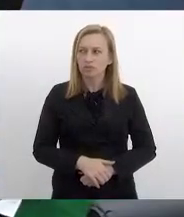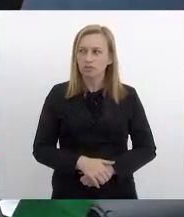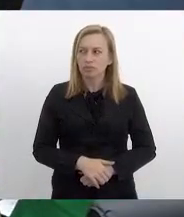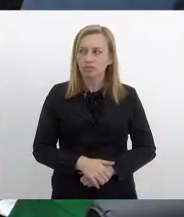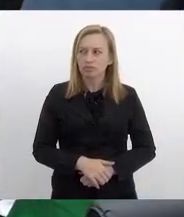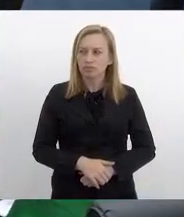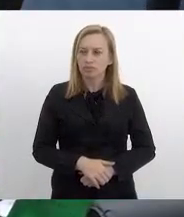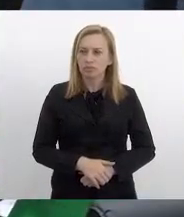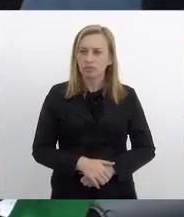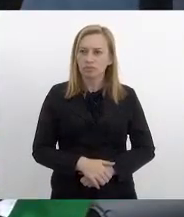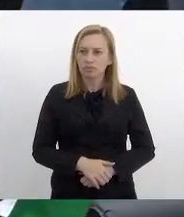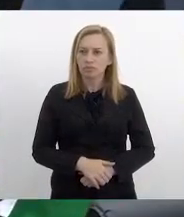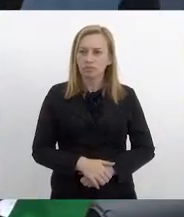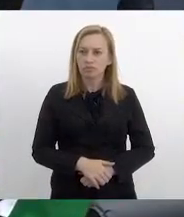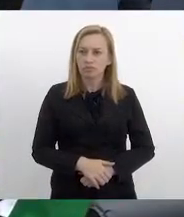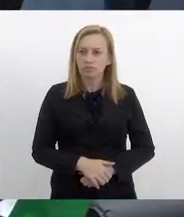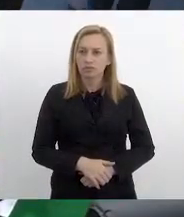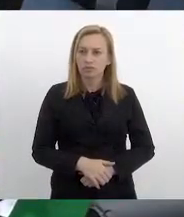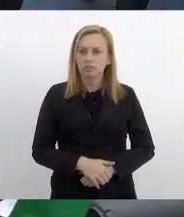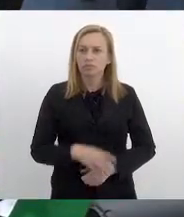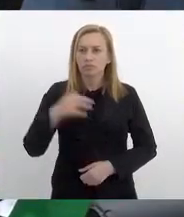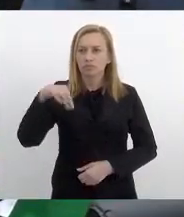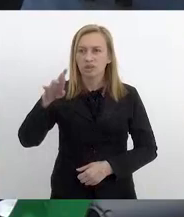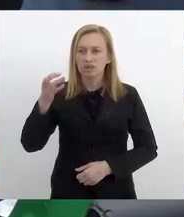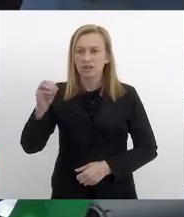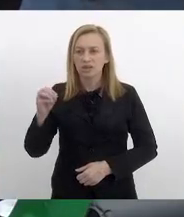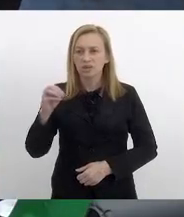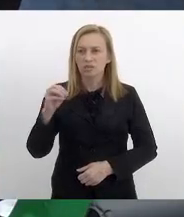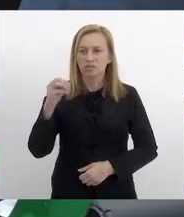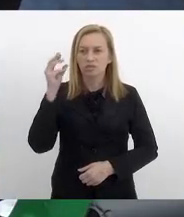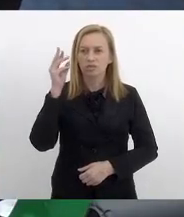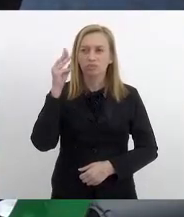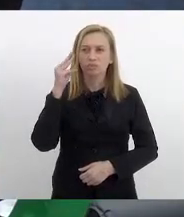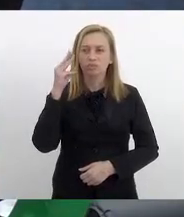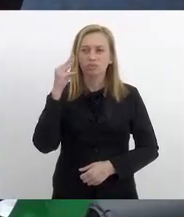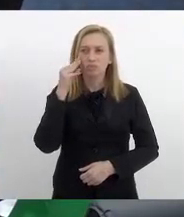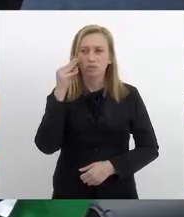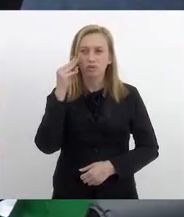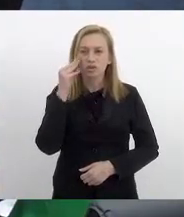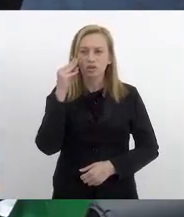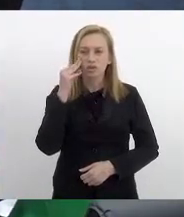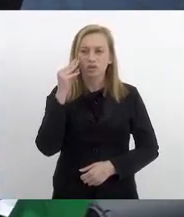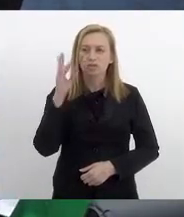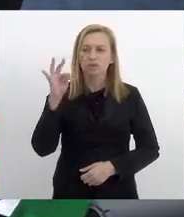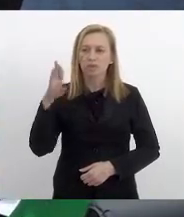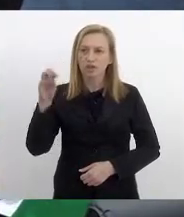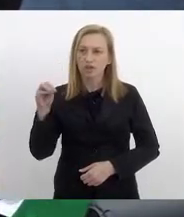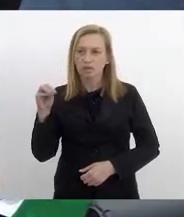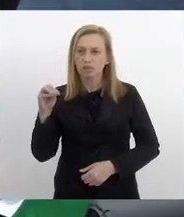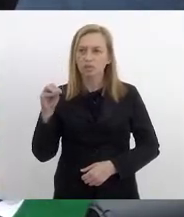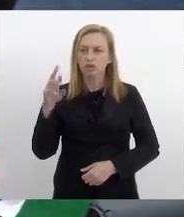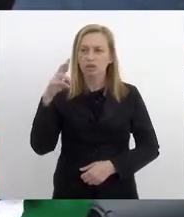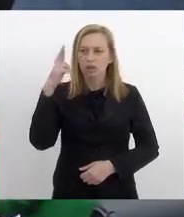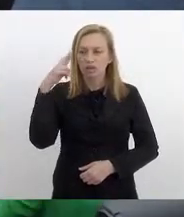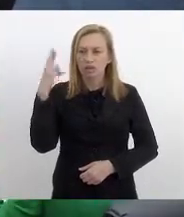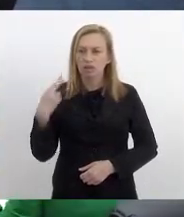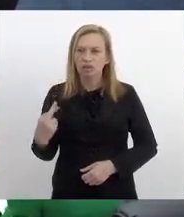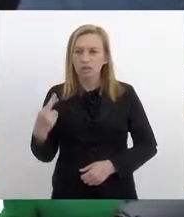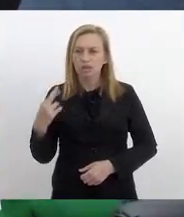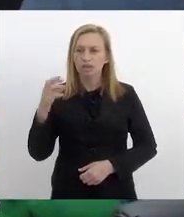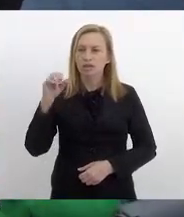Coelho, Zaca, Bebeto, Charles, presidente. Marcelo, Mônica, Mônica, Renata, Bebeto, Quinoploc, Quinoploc, Carlos